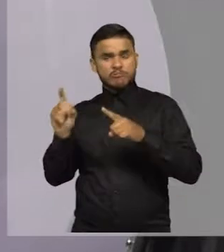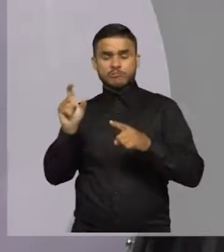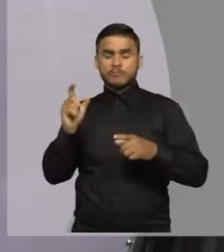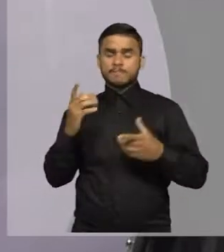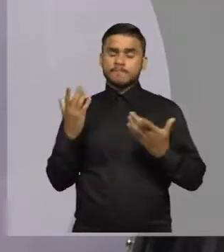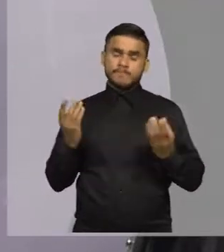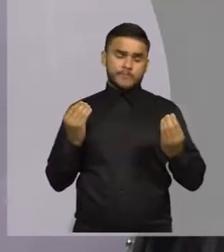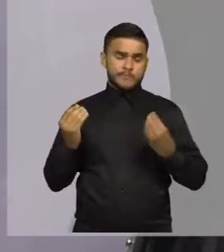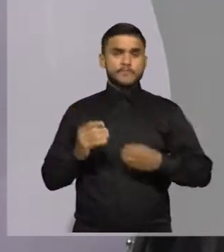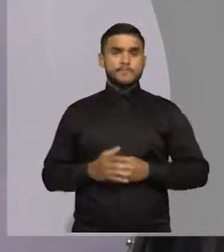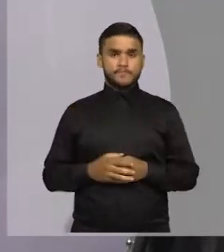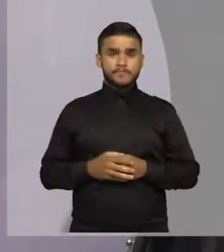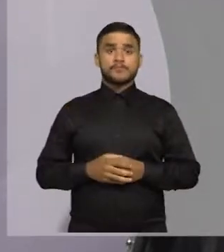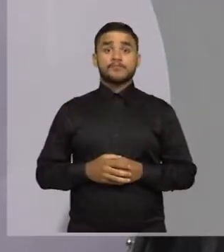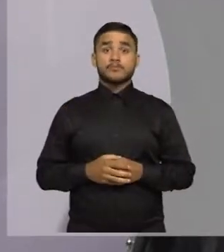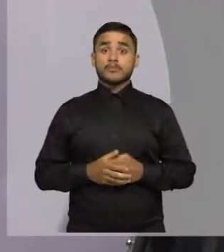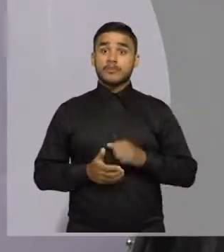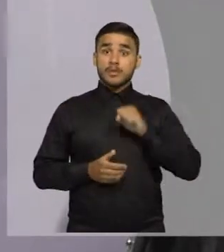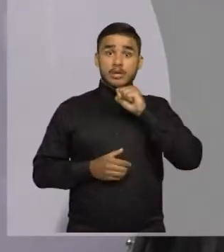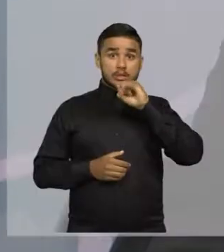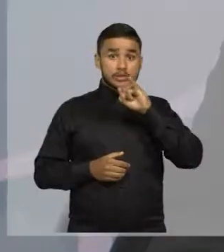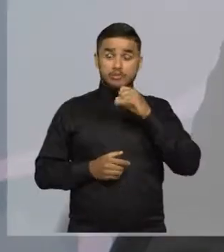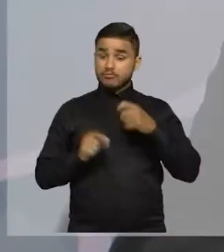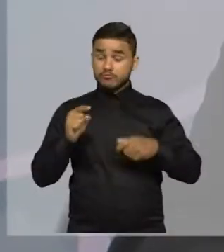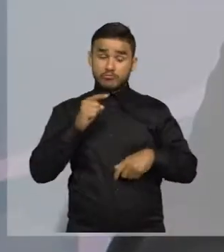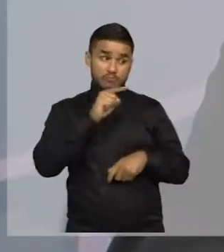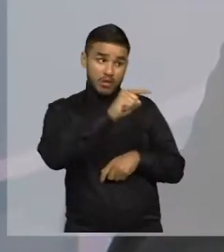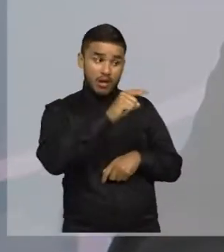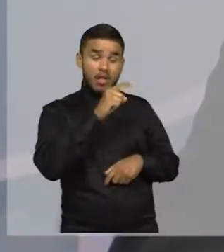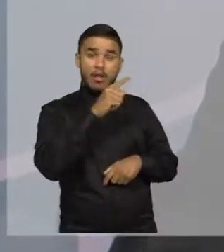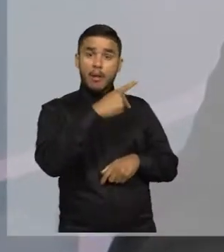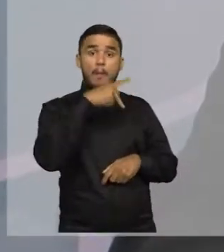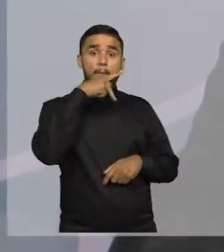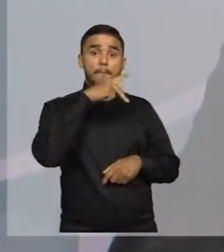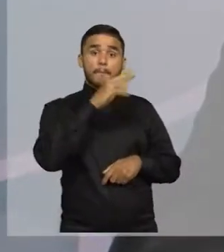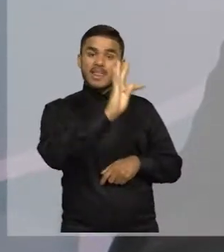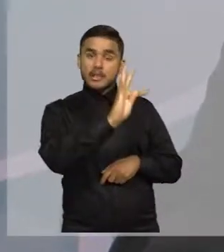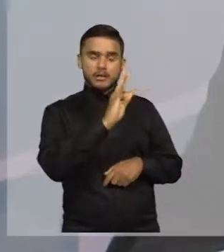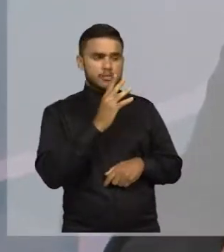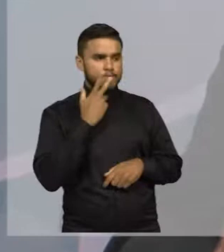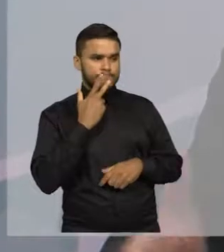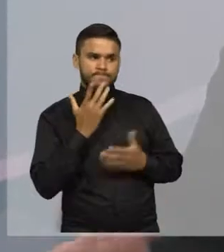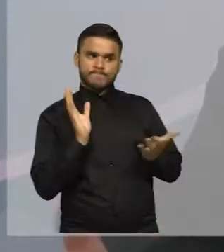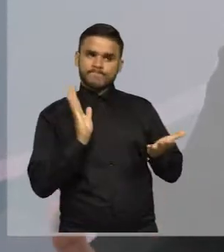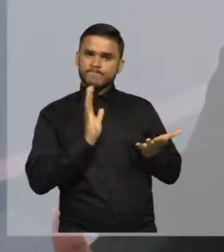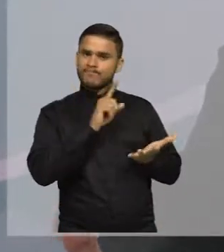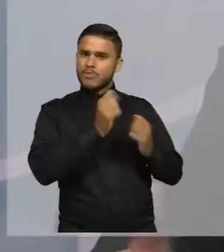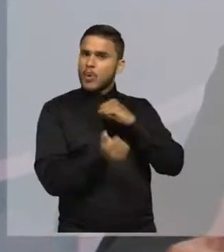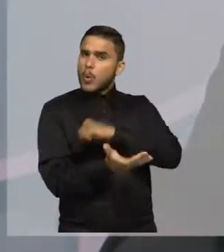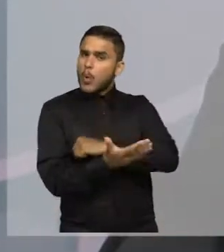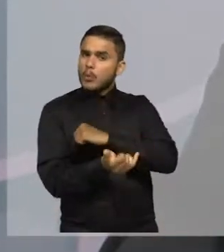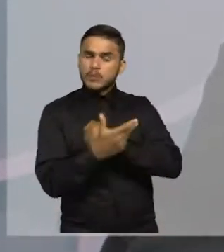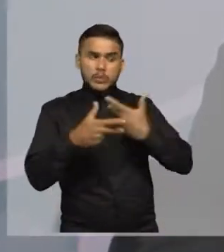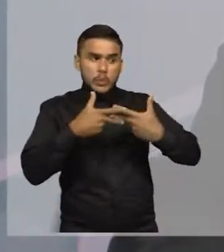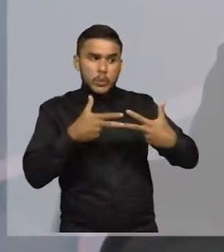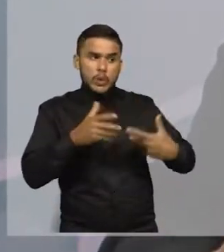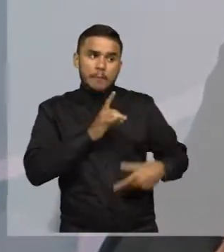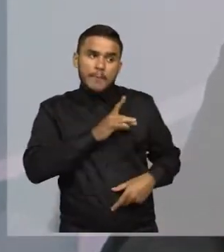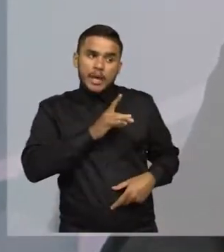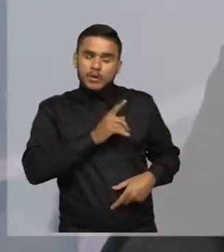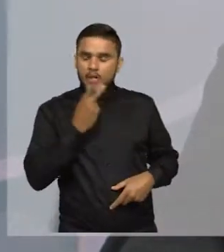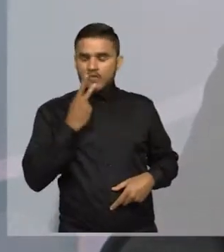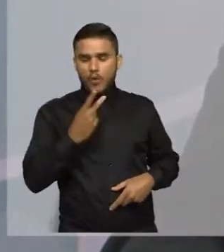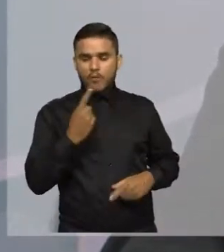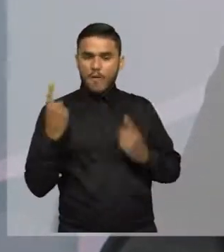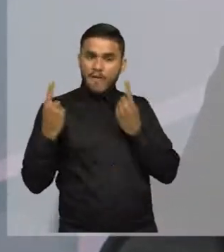Então, e quem não votava no PT era com medo do PT, não porque acreditava no Bolsonaro. Agora, eu quero voltar